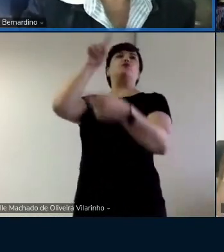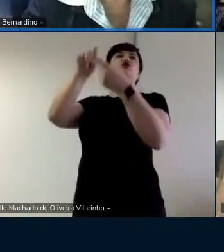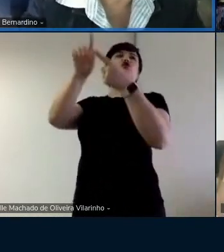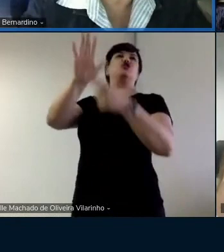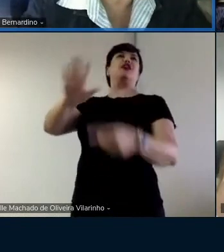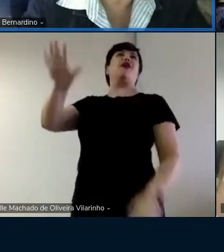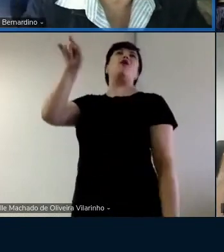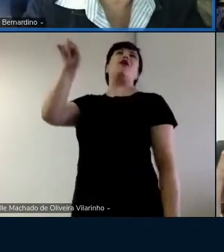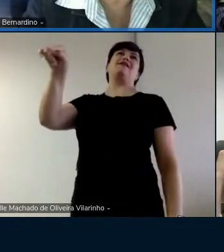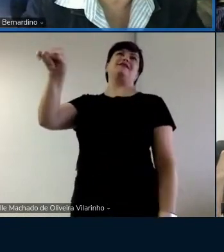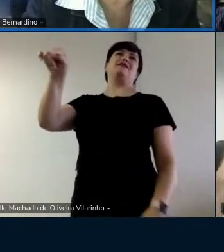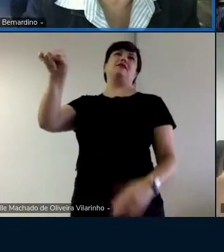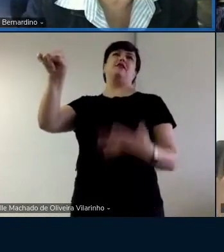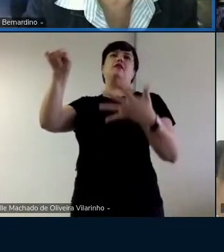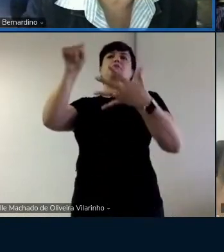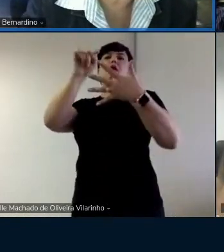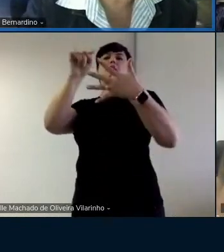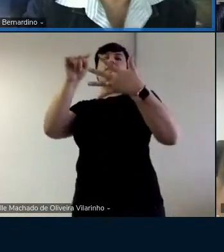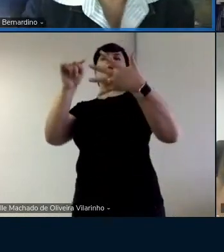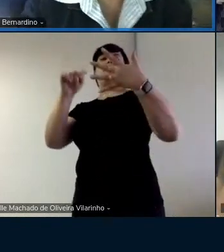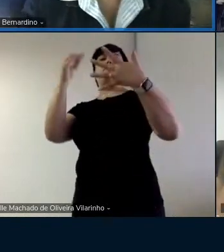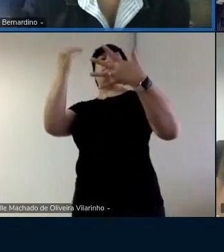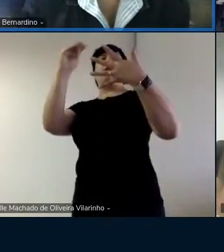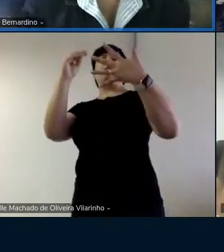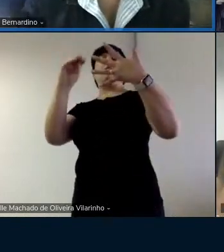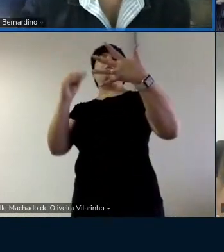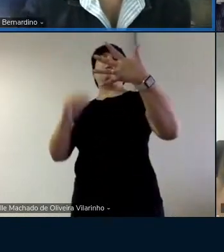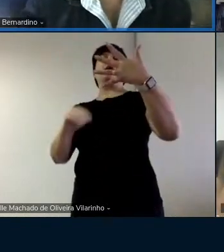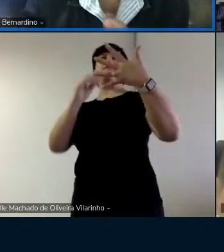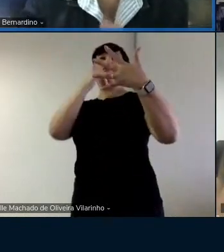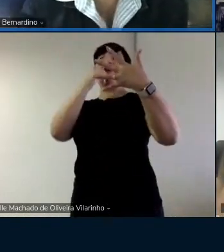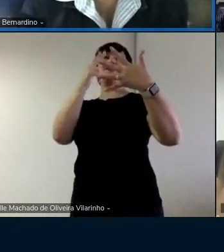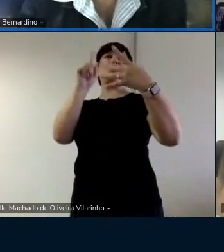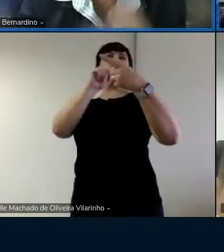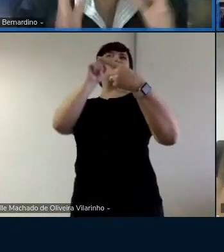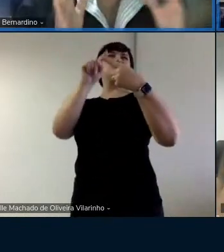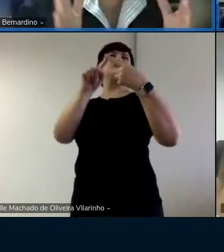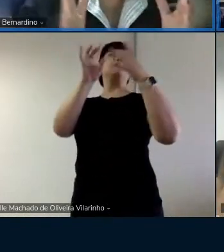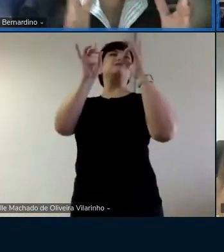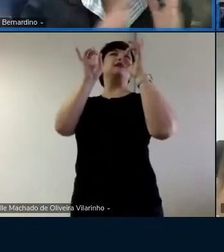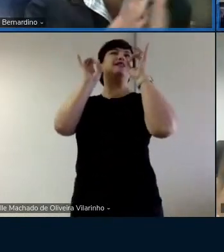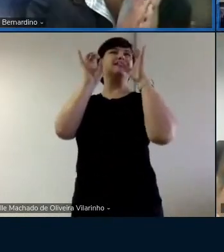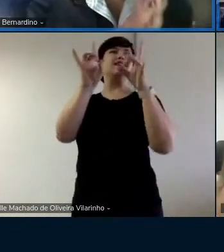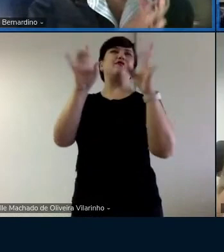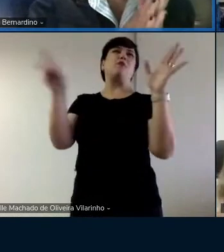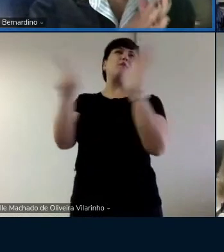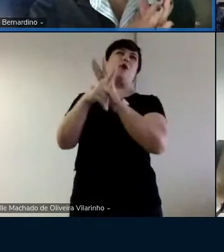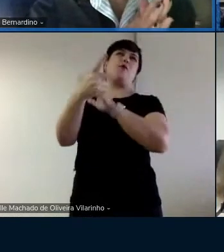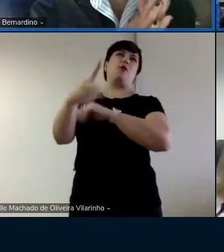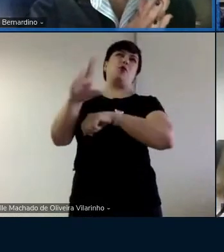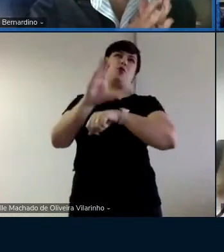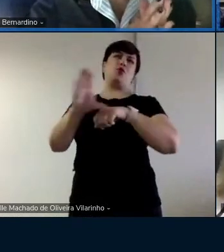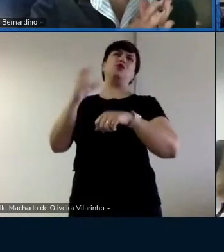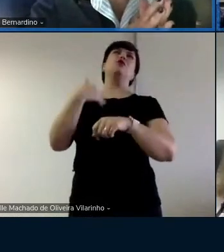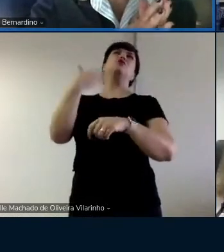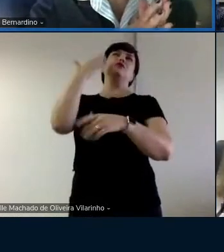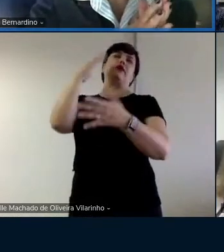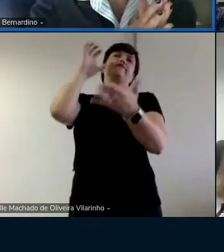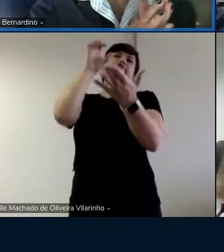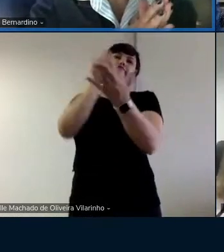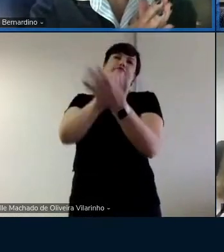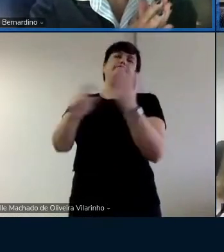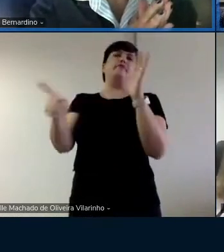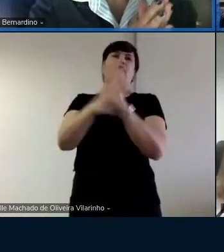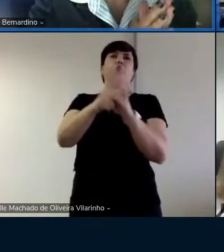esses outros todos que você elencou me pareceram objetivos específicos do curso eu sei que já tá registrado no SIGA